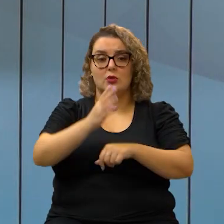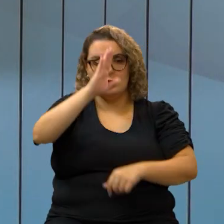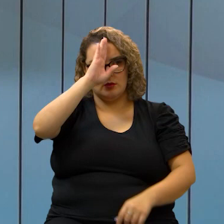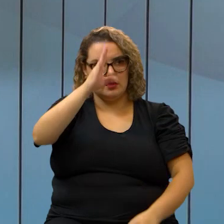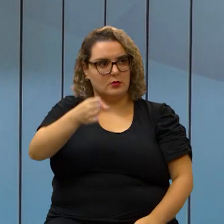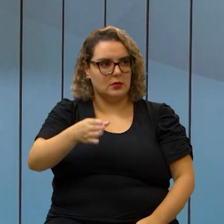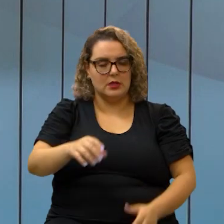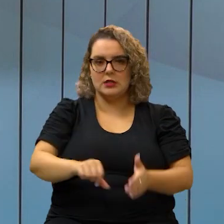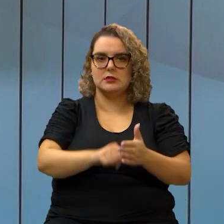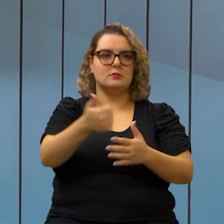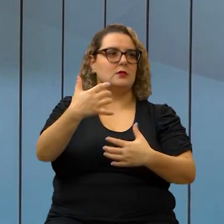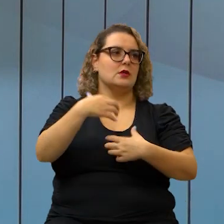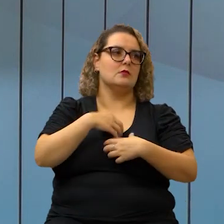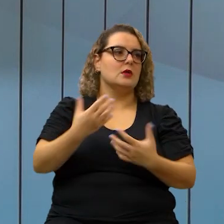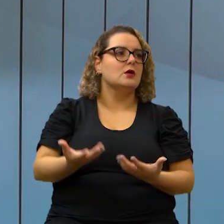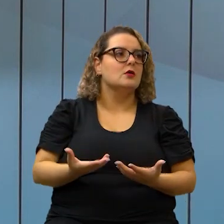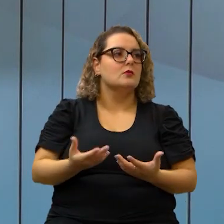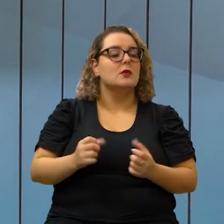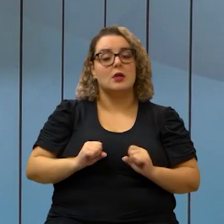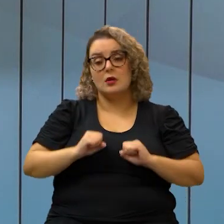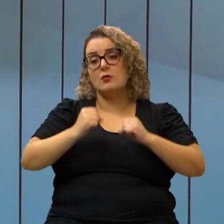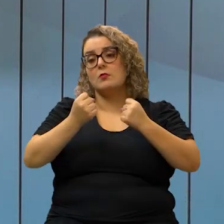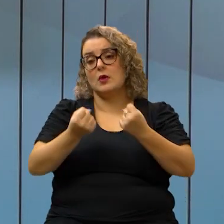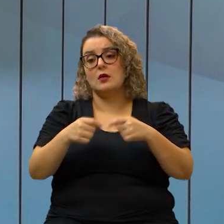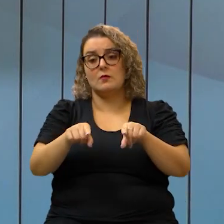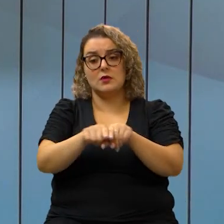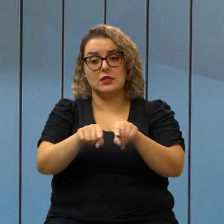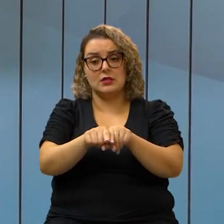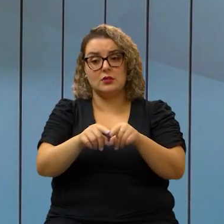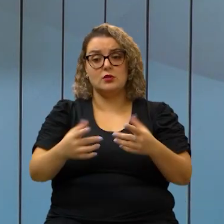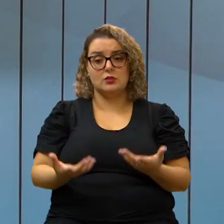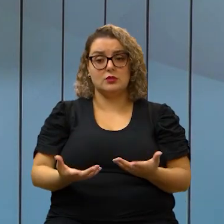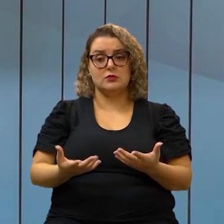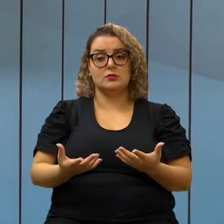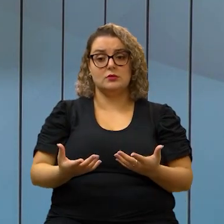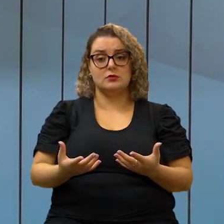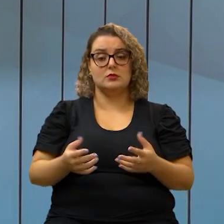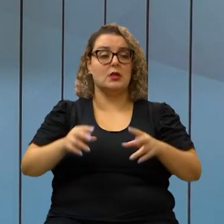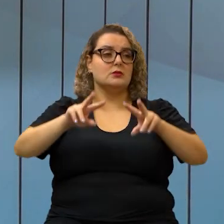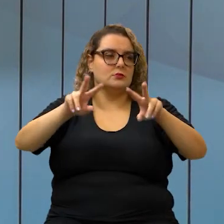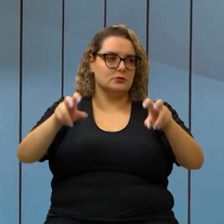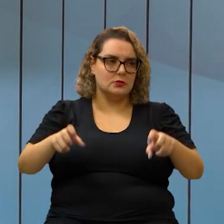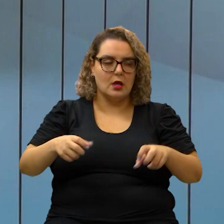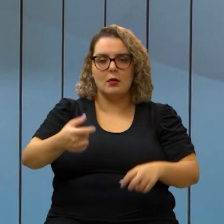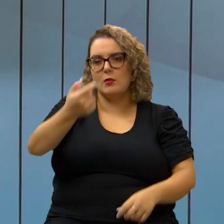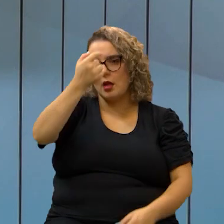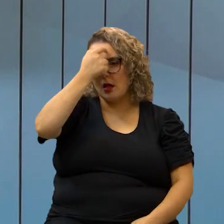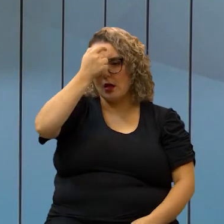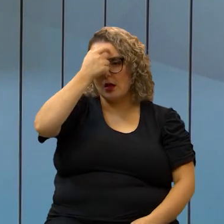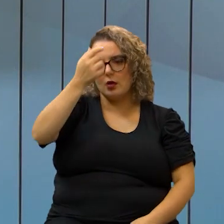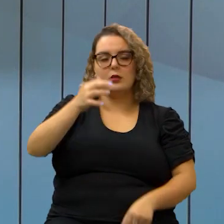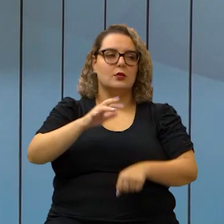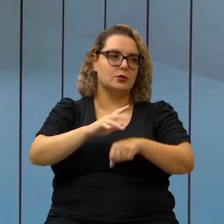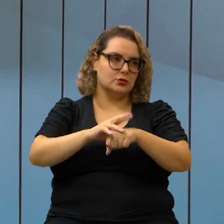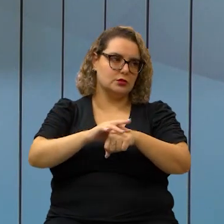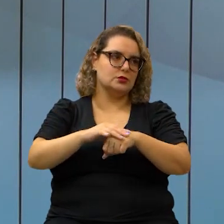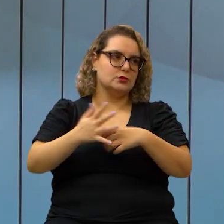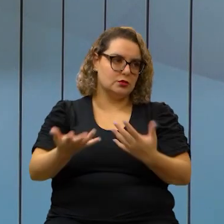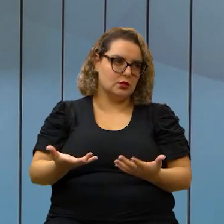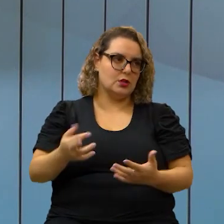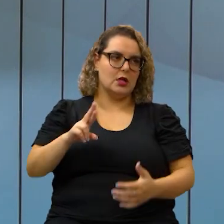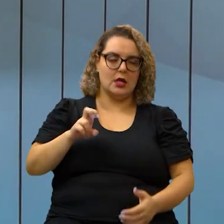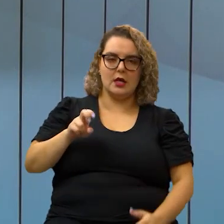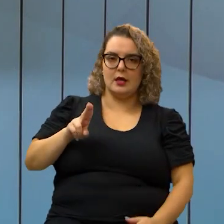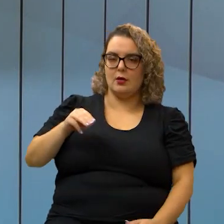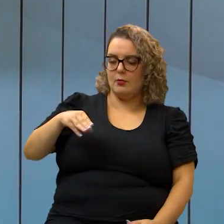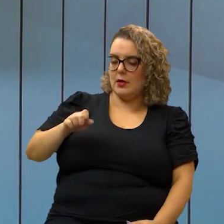ir procurar um médico nesse primeiro sintoma, né? E reforçando aí também esse chamado aí para conscientização das